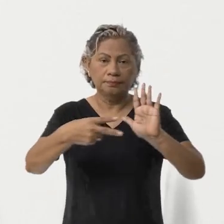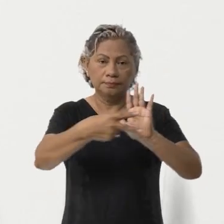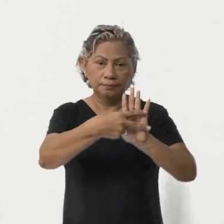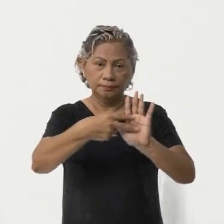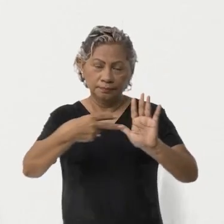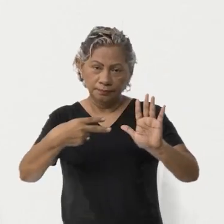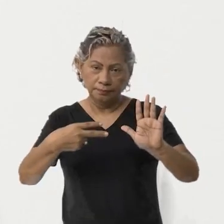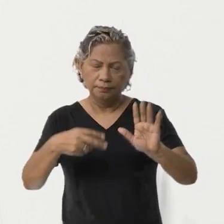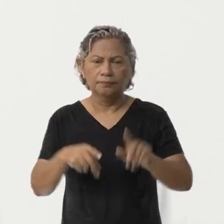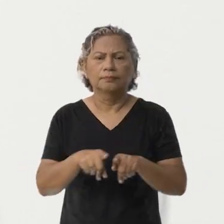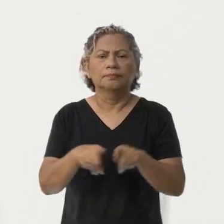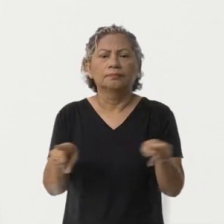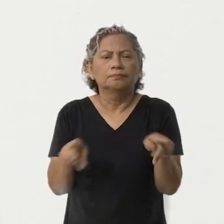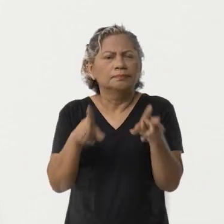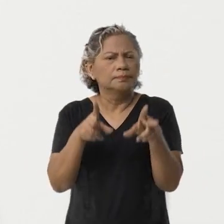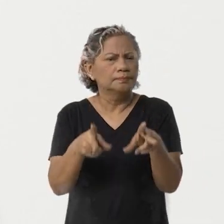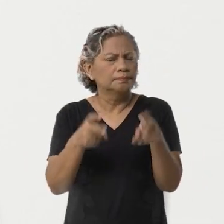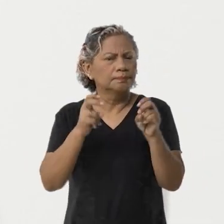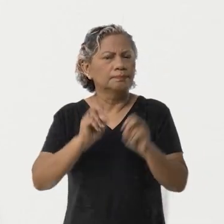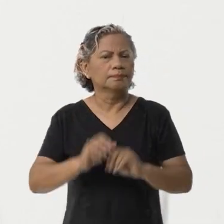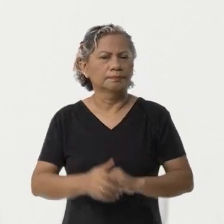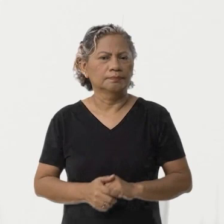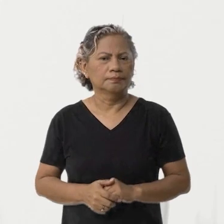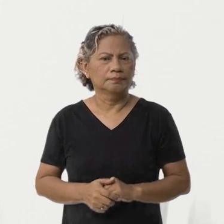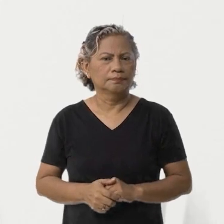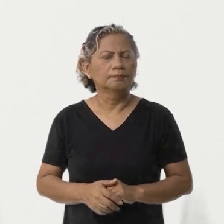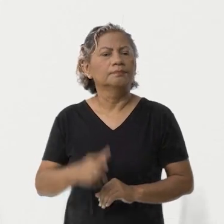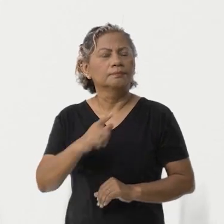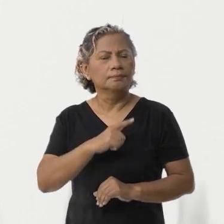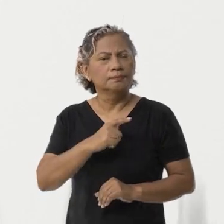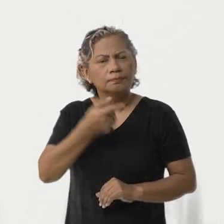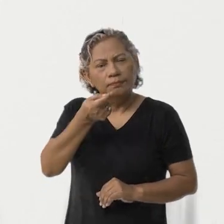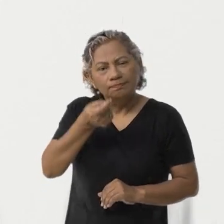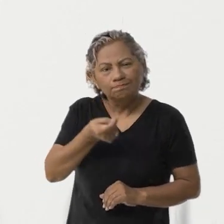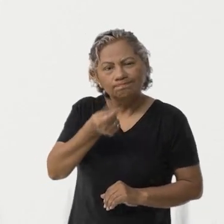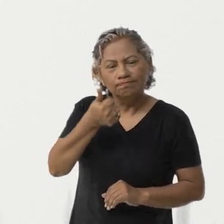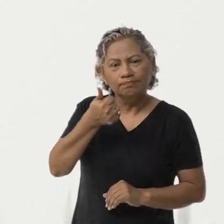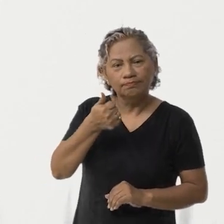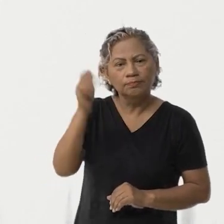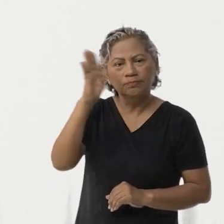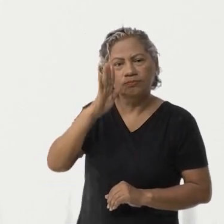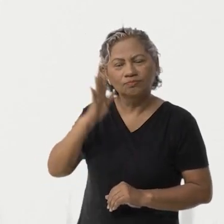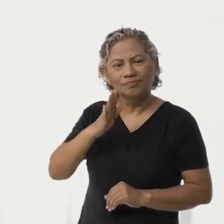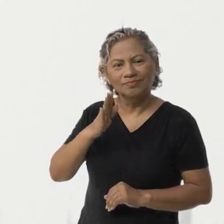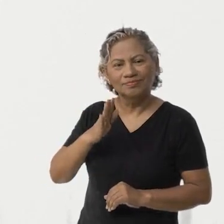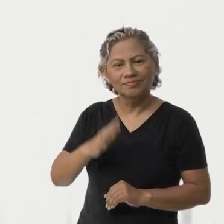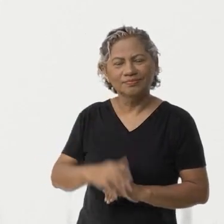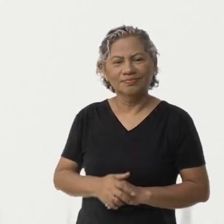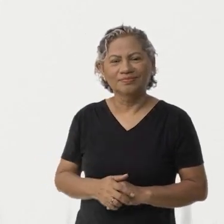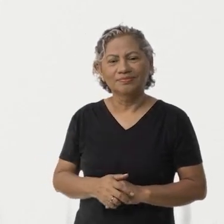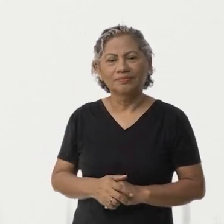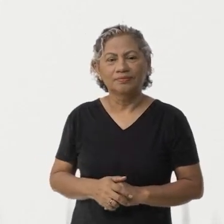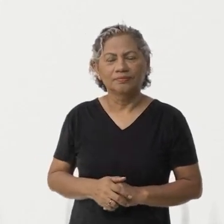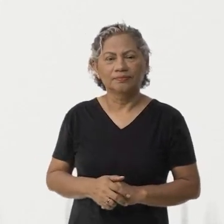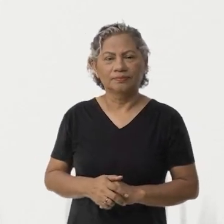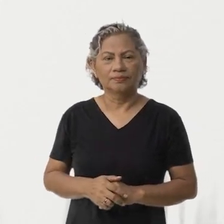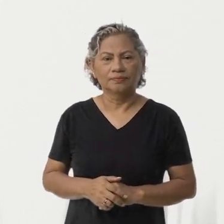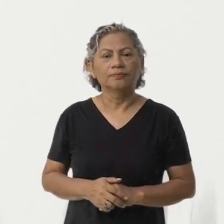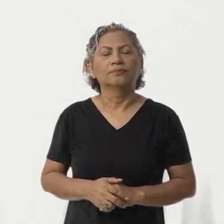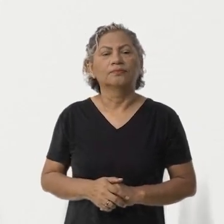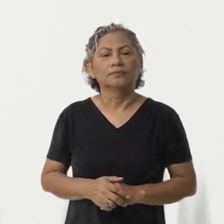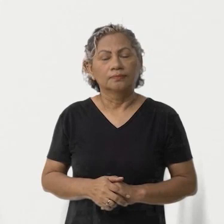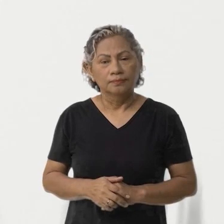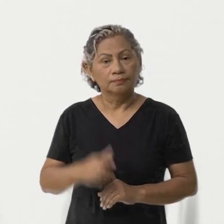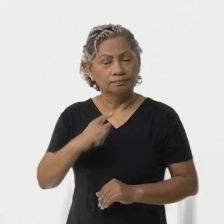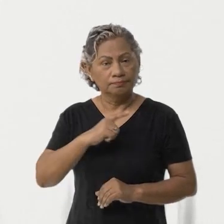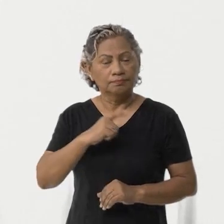Capricórnio. Mas se a gente analisar com mais cuidado, não é que tem um pedaço do Brasil abaixo da linha do Trópico de Capricórnio?